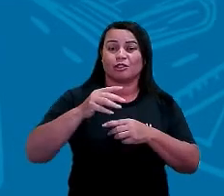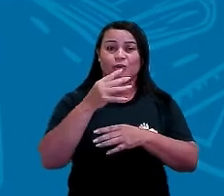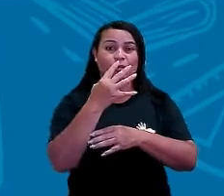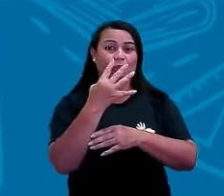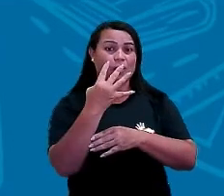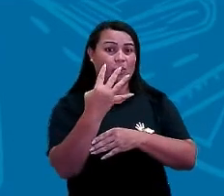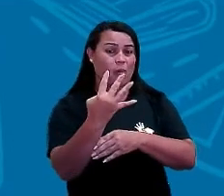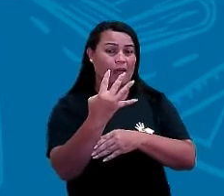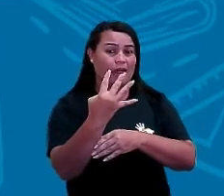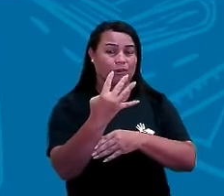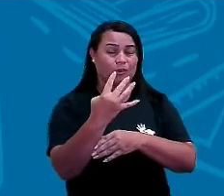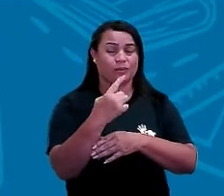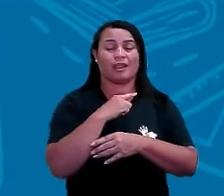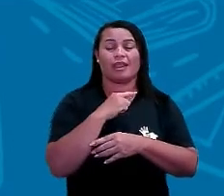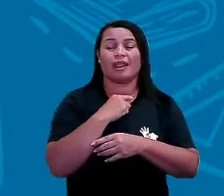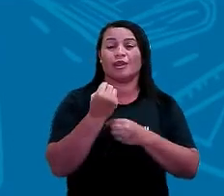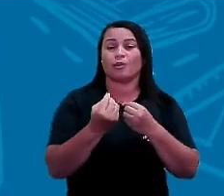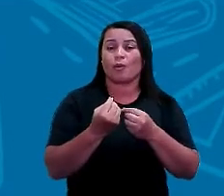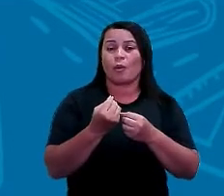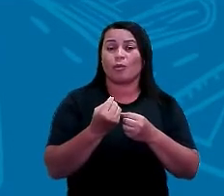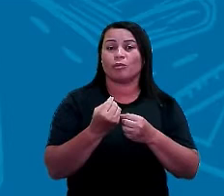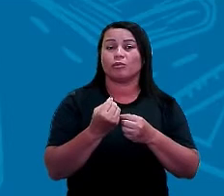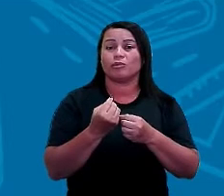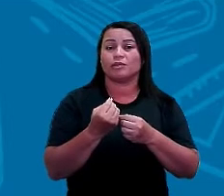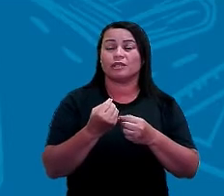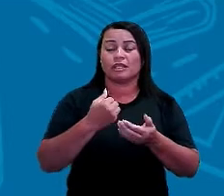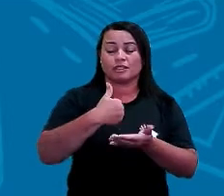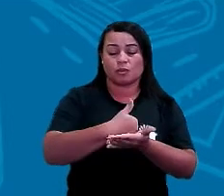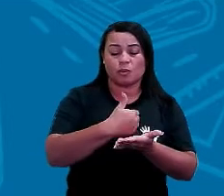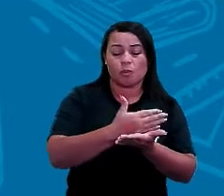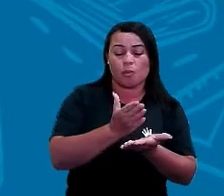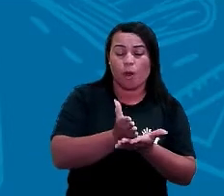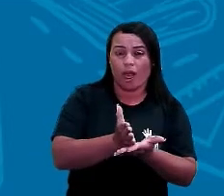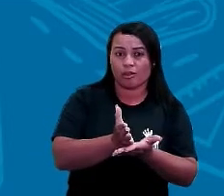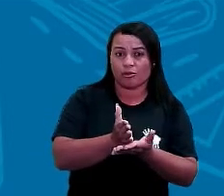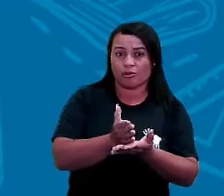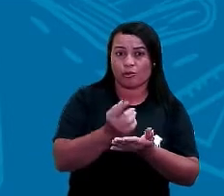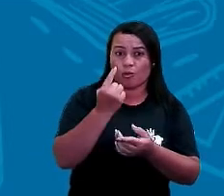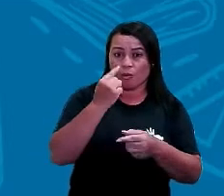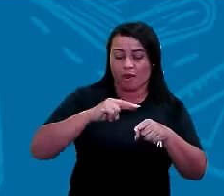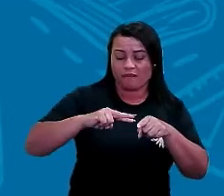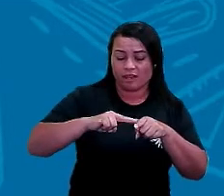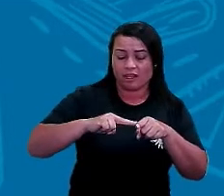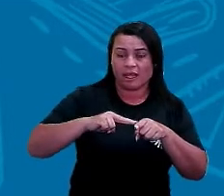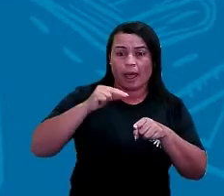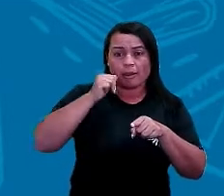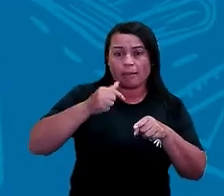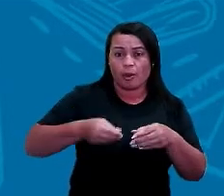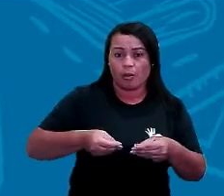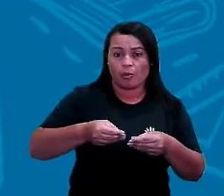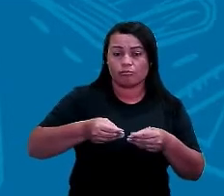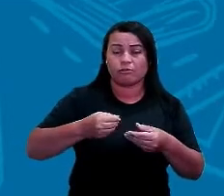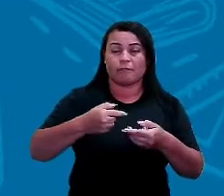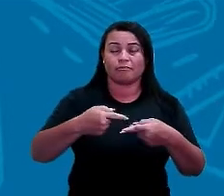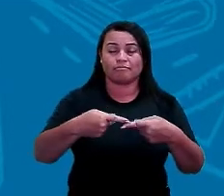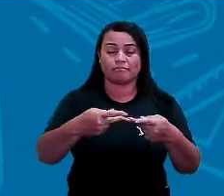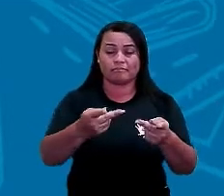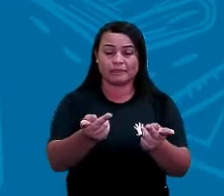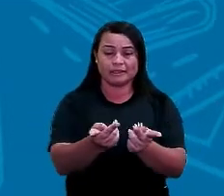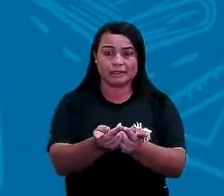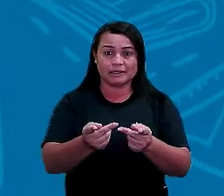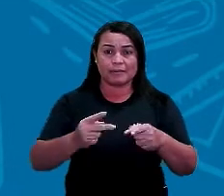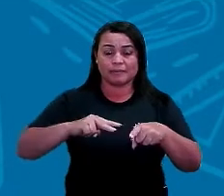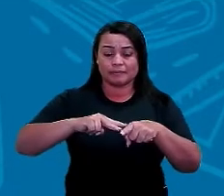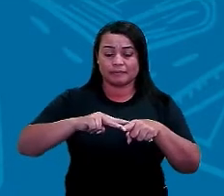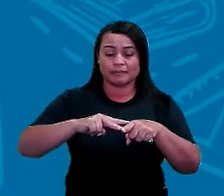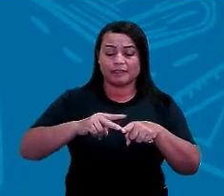Dessas 4, ela pegou apenas uma fatia, tá certo? Ou seja, ela pegou a pizza, dividiu em